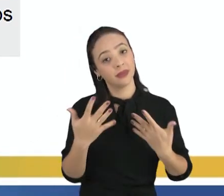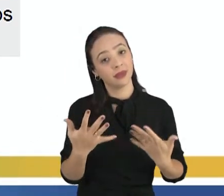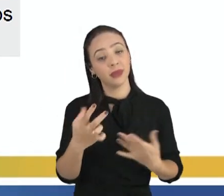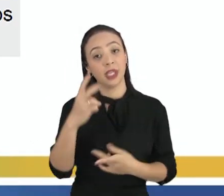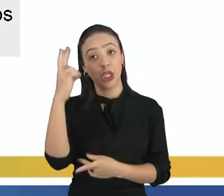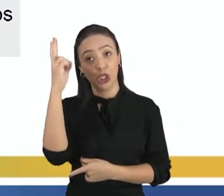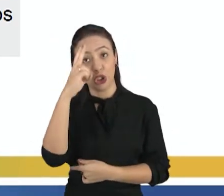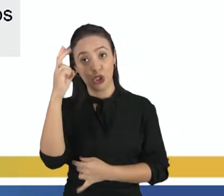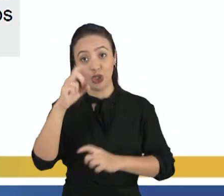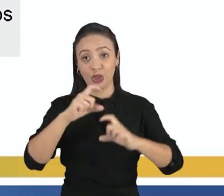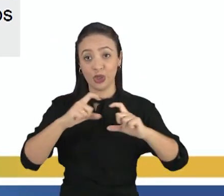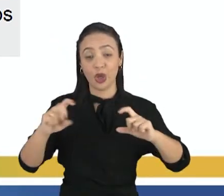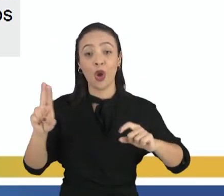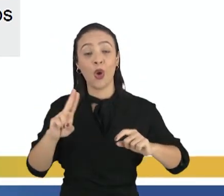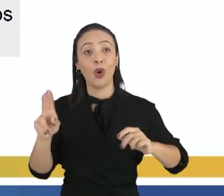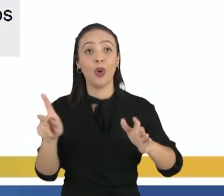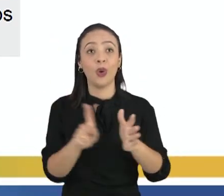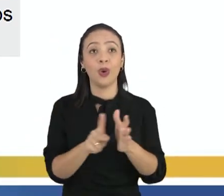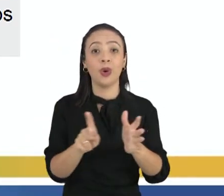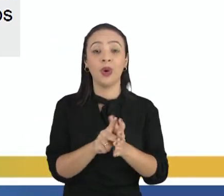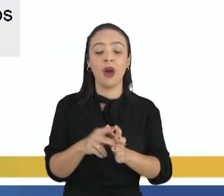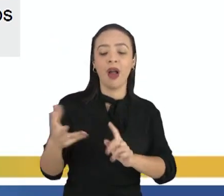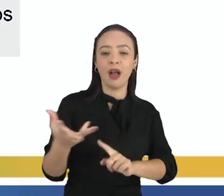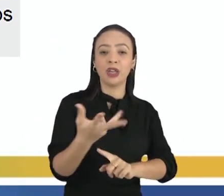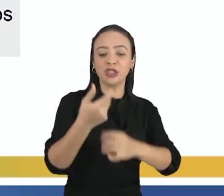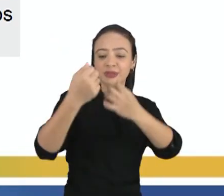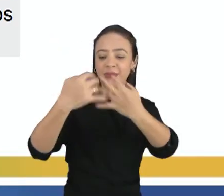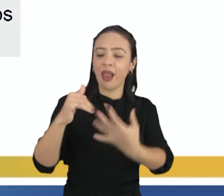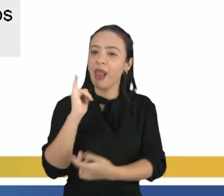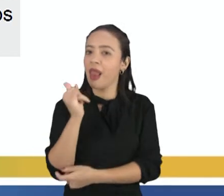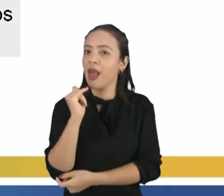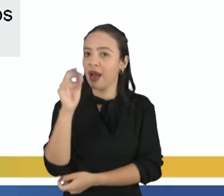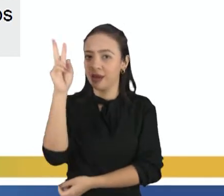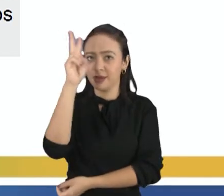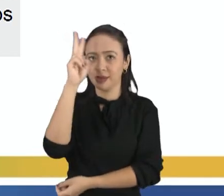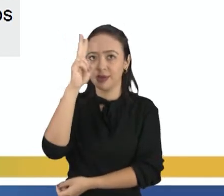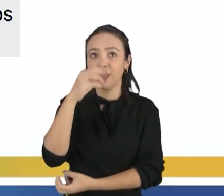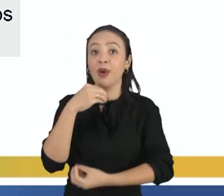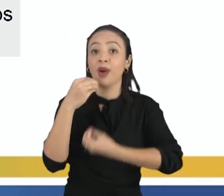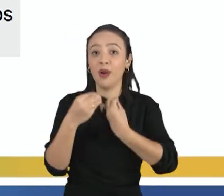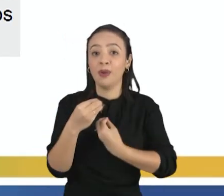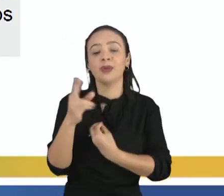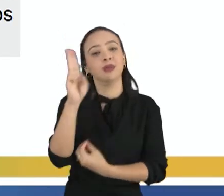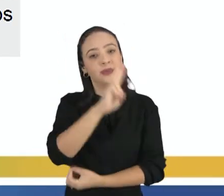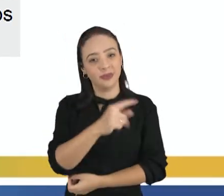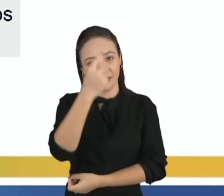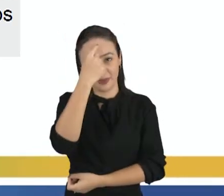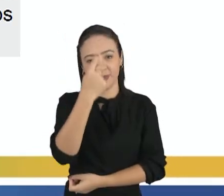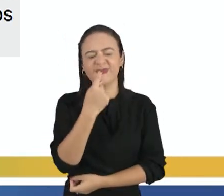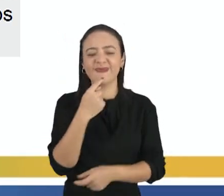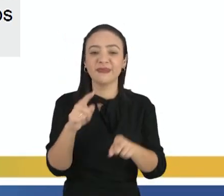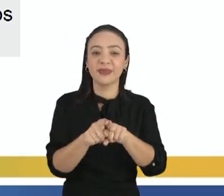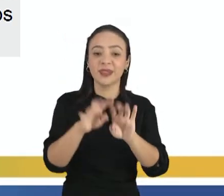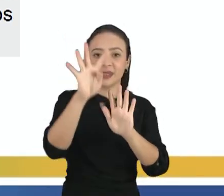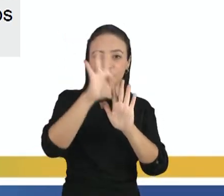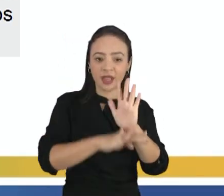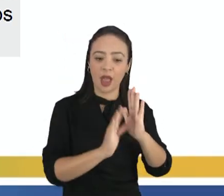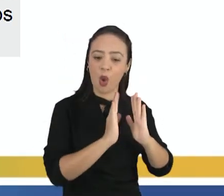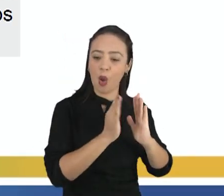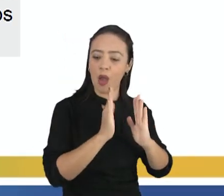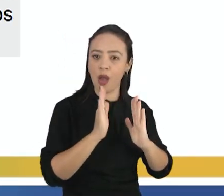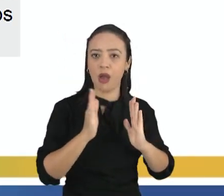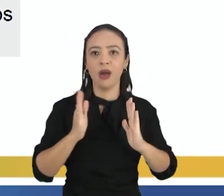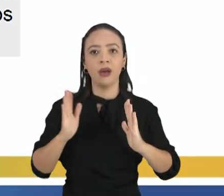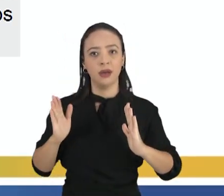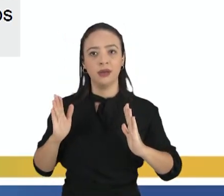em quadrinhos é o nome dado à arte de narrar histórias através de desenhos e textos em uma